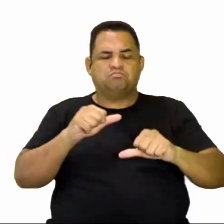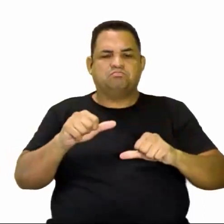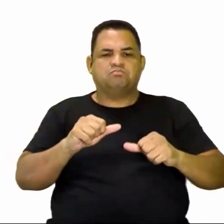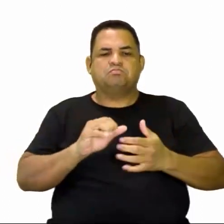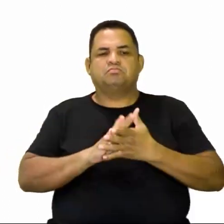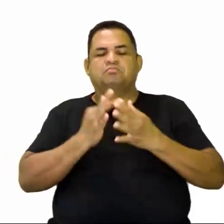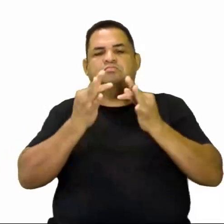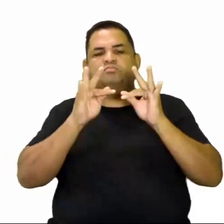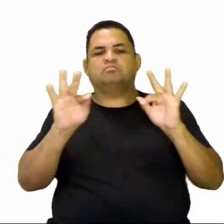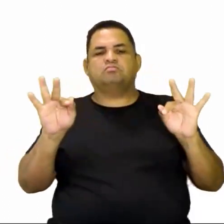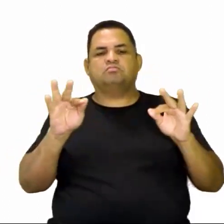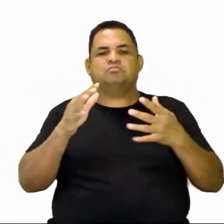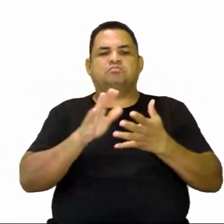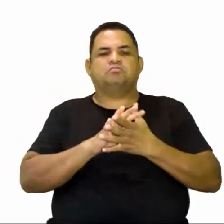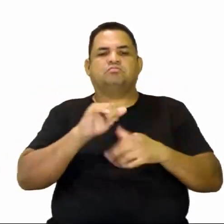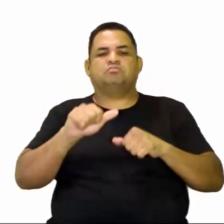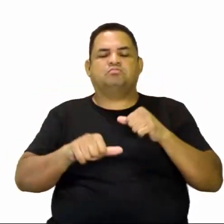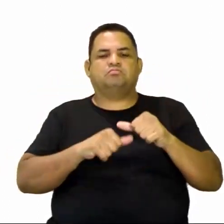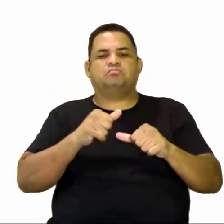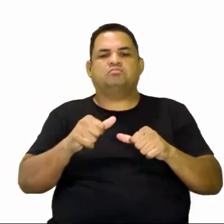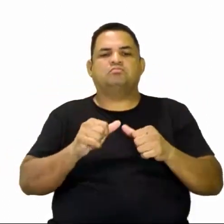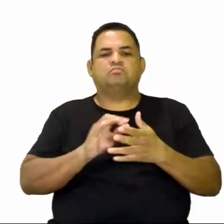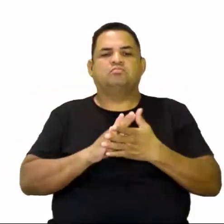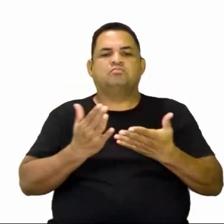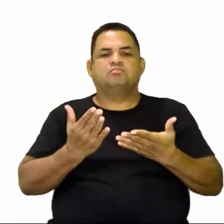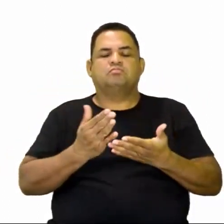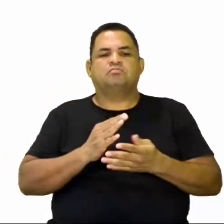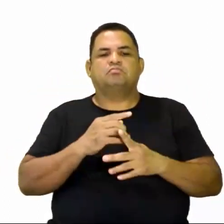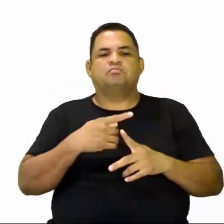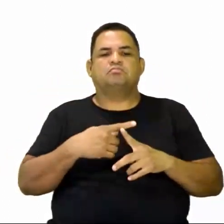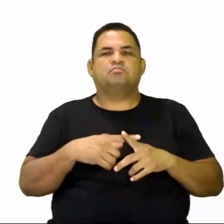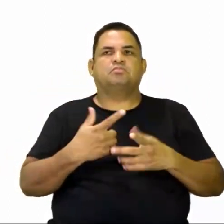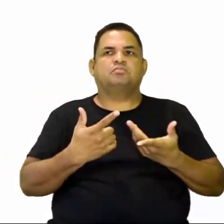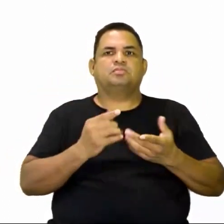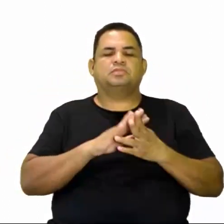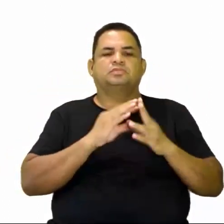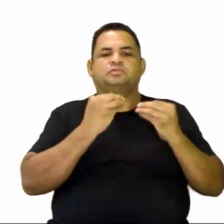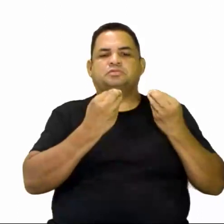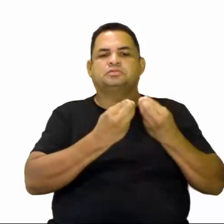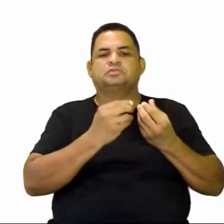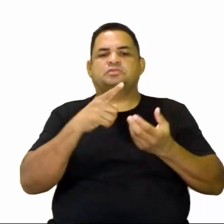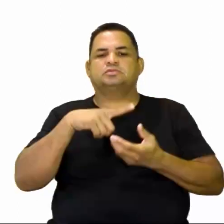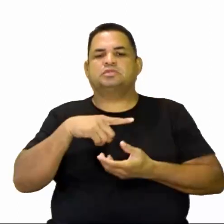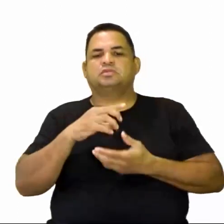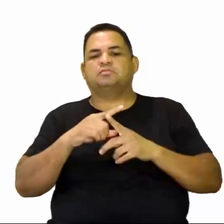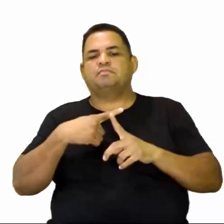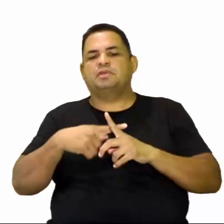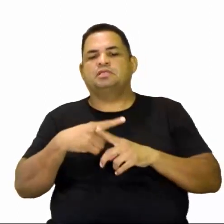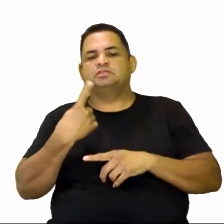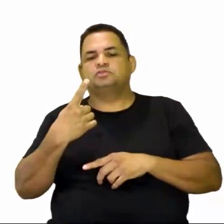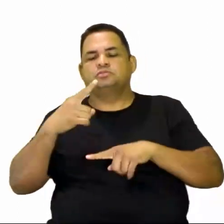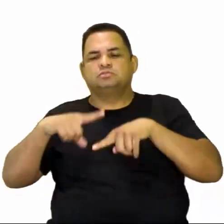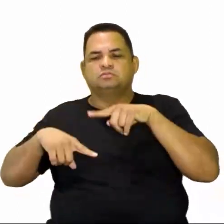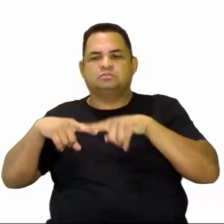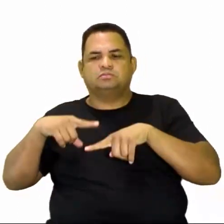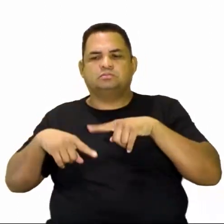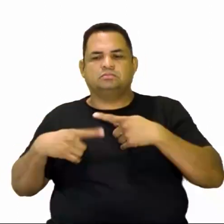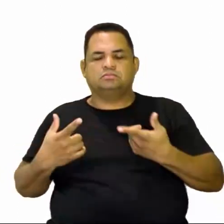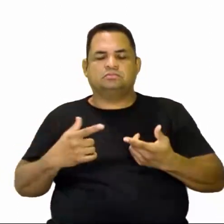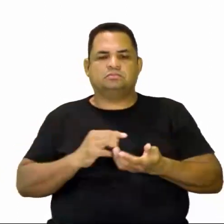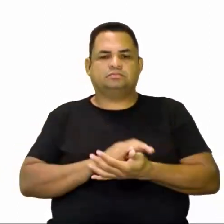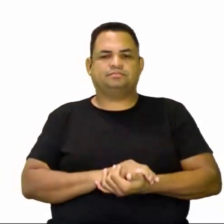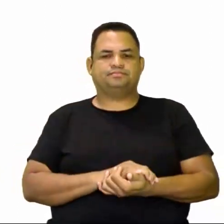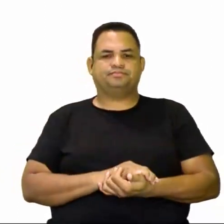É simples troca por quê? Porque uma substância é simples e a outra é composta. Tá certo? Então, só